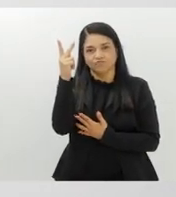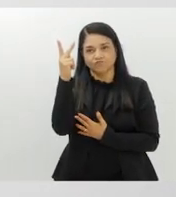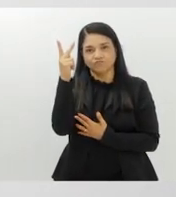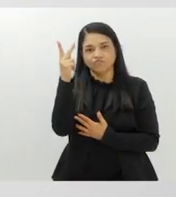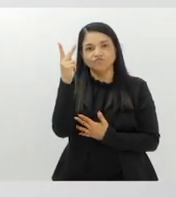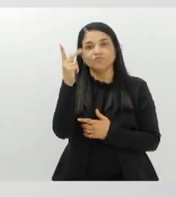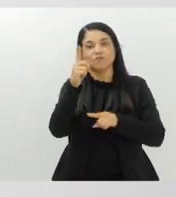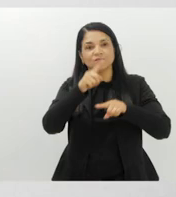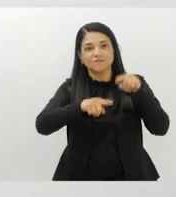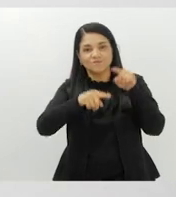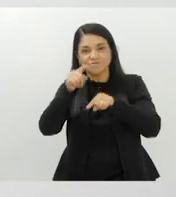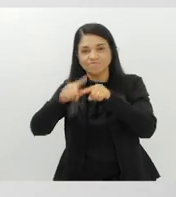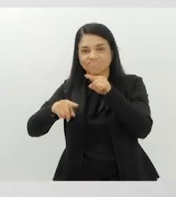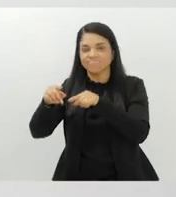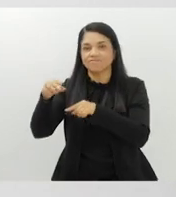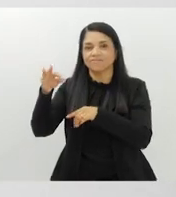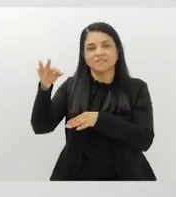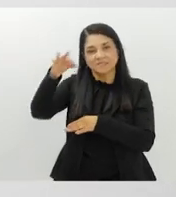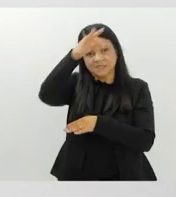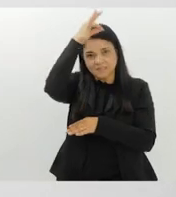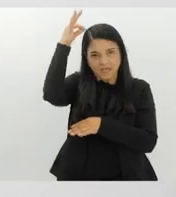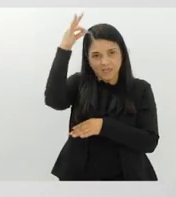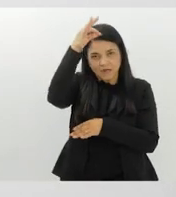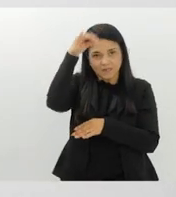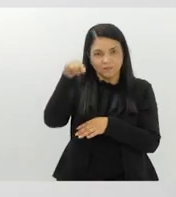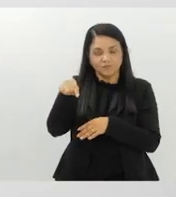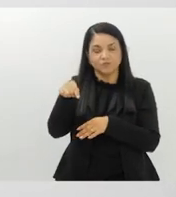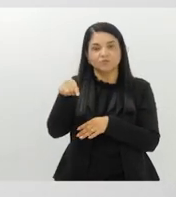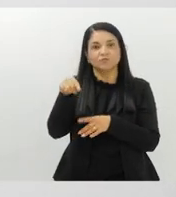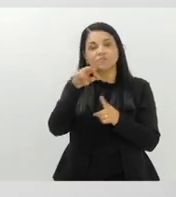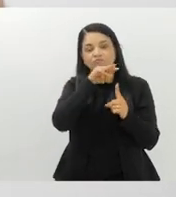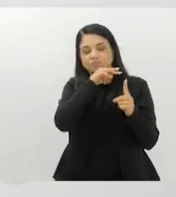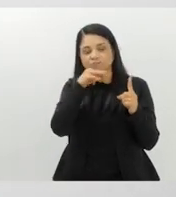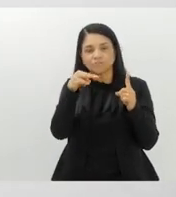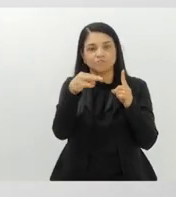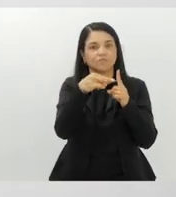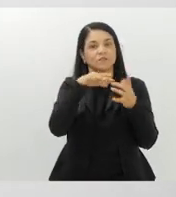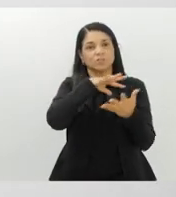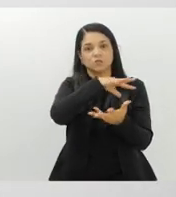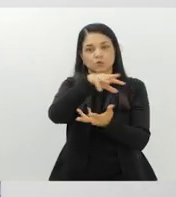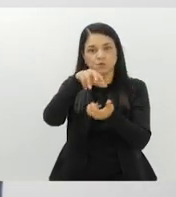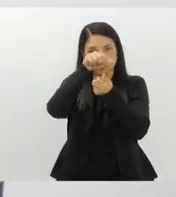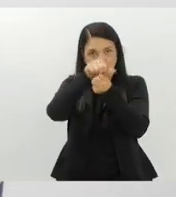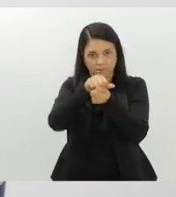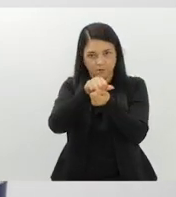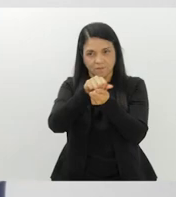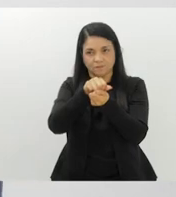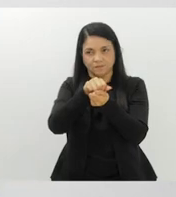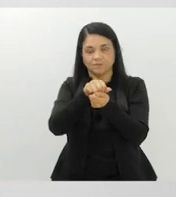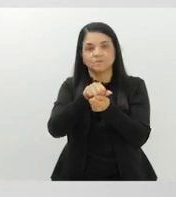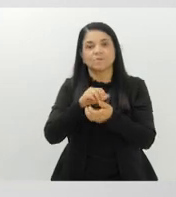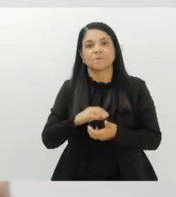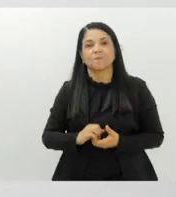dos nossos objetos sagrados a partir de uma perspectiva sustentável. Bom,